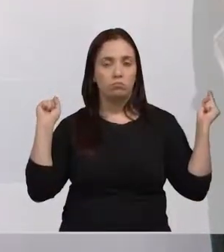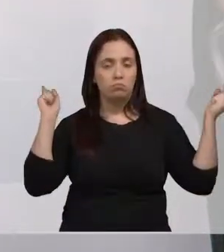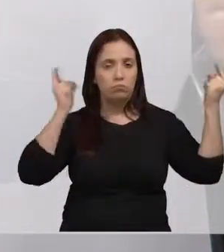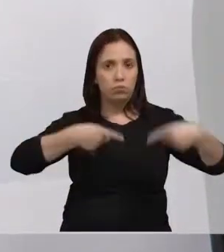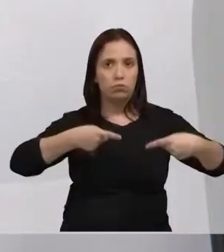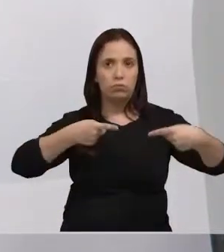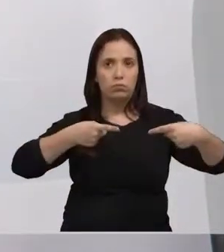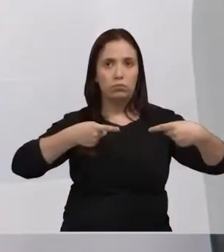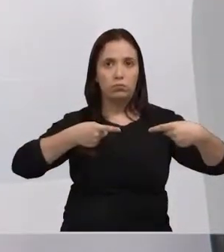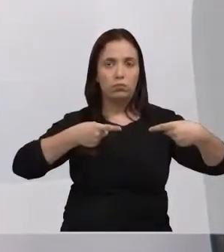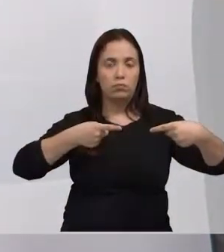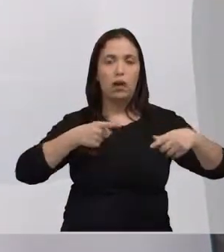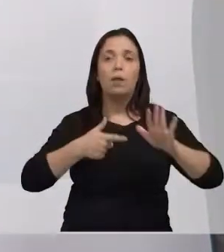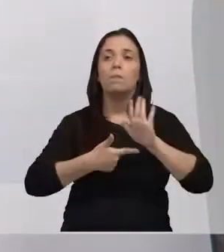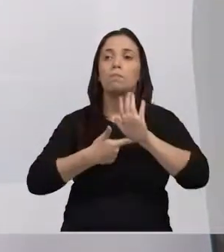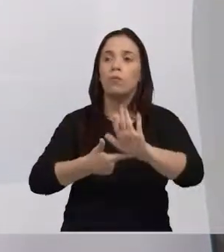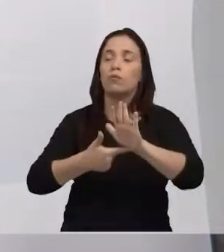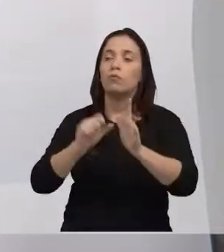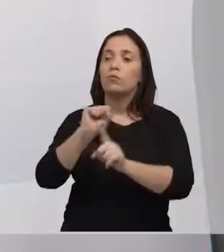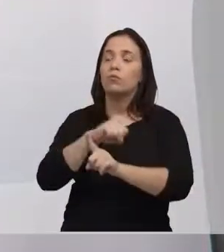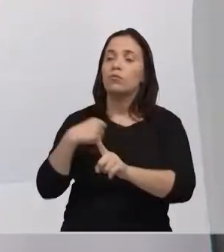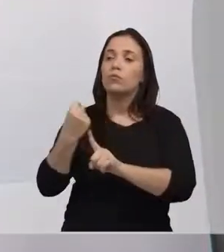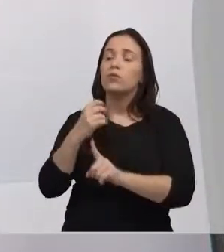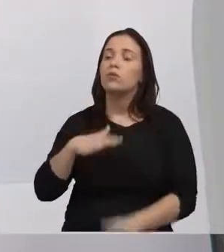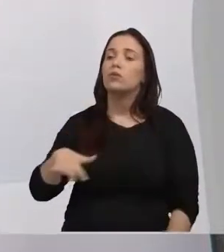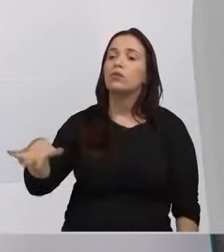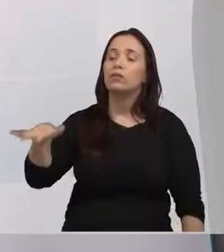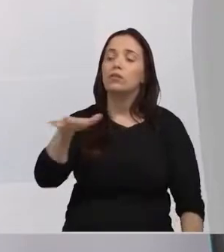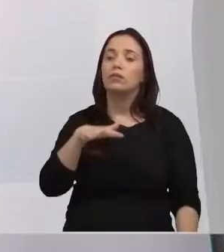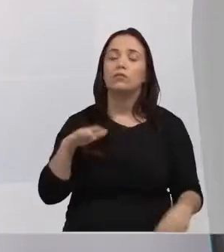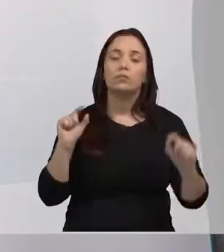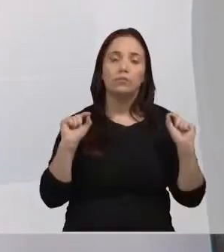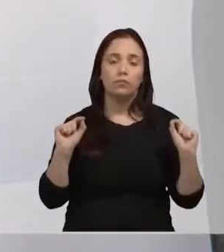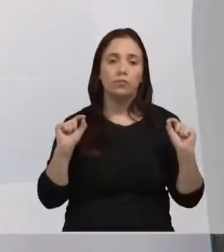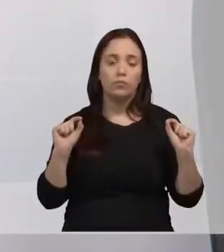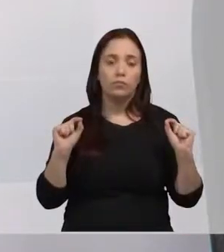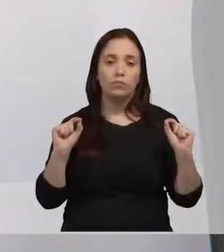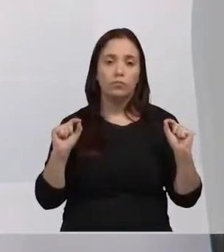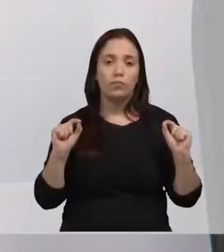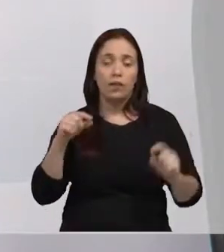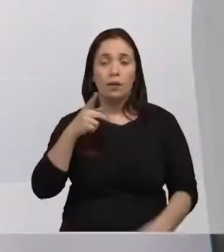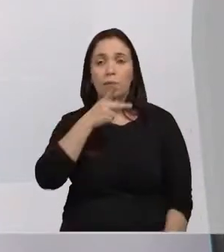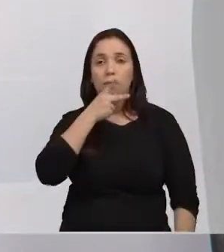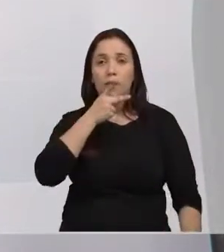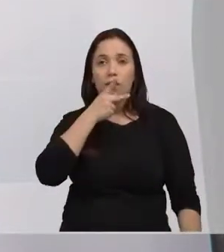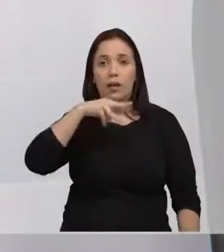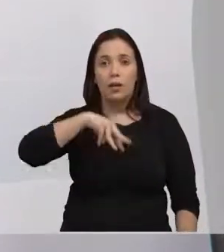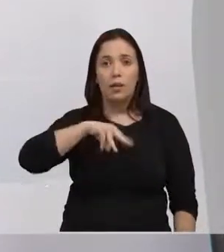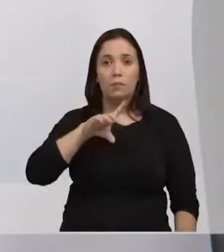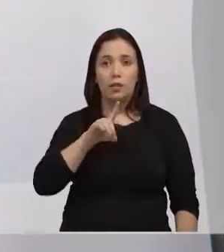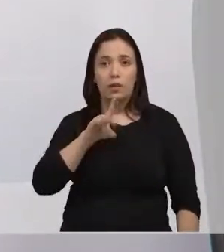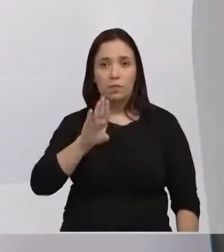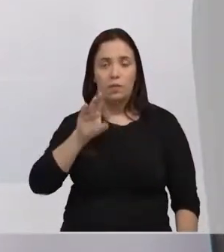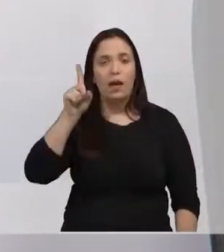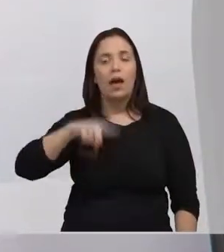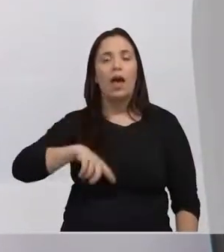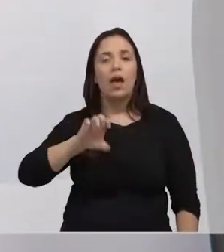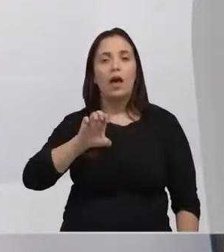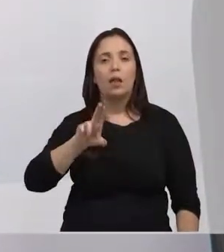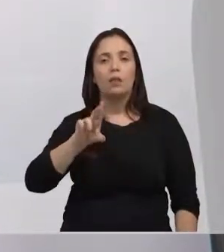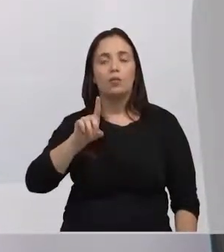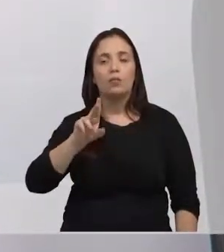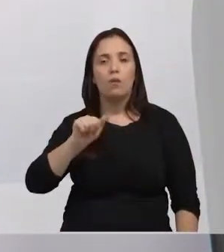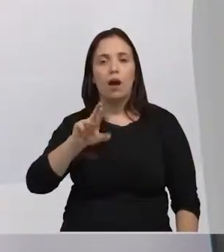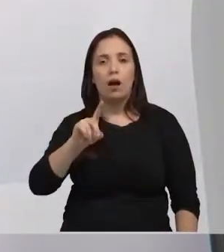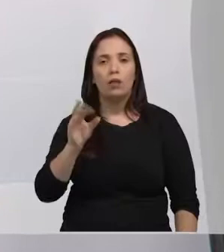e começar a mostrar à população que o MDB de Eduardo Cunha e de